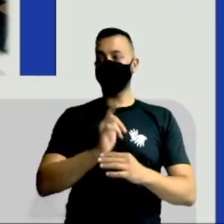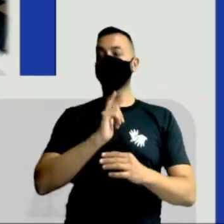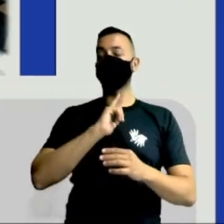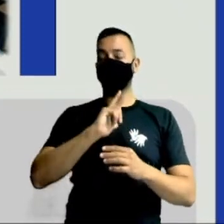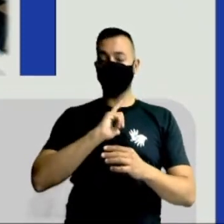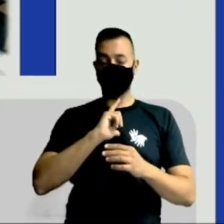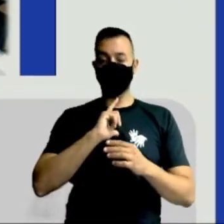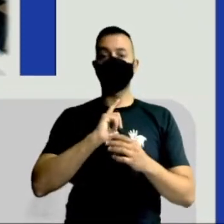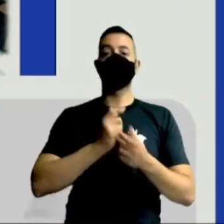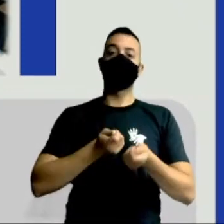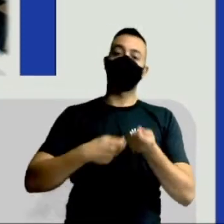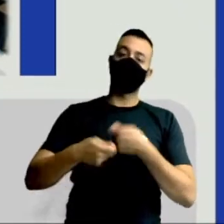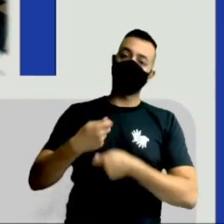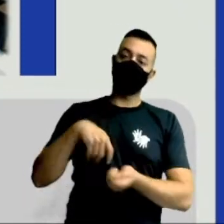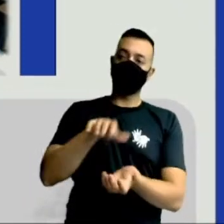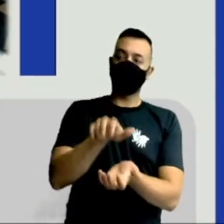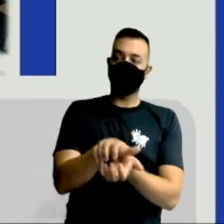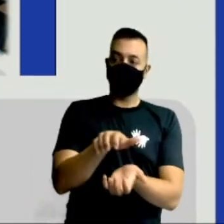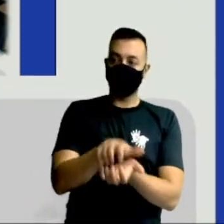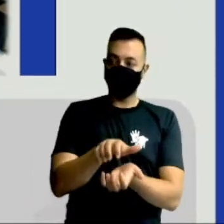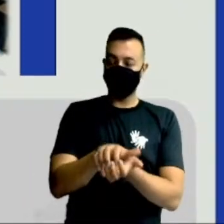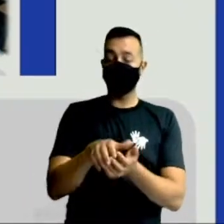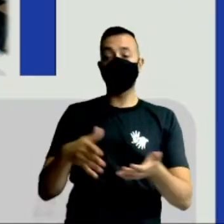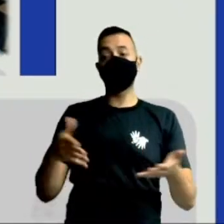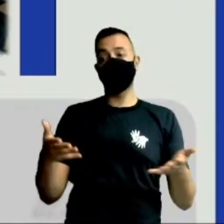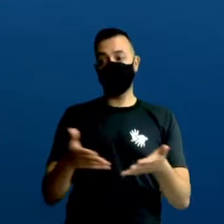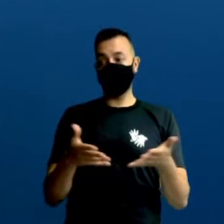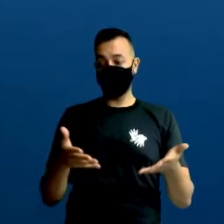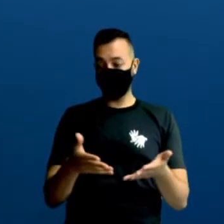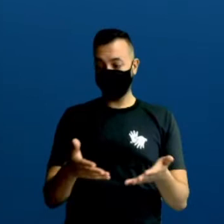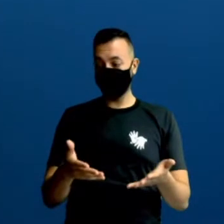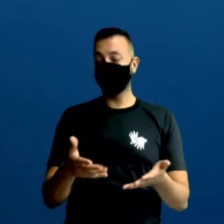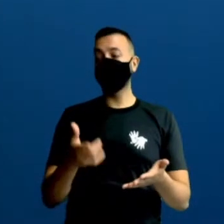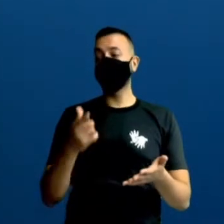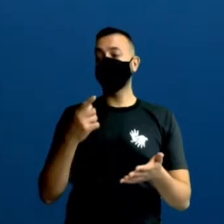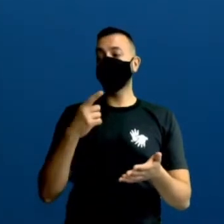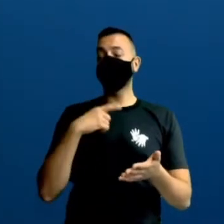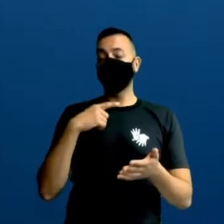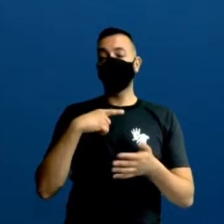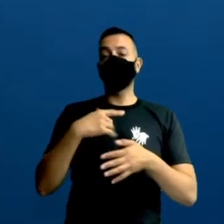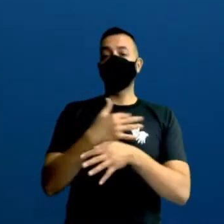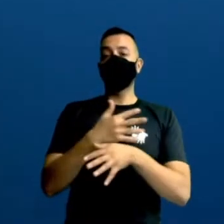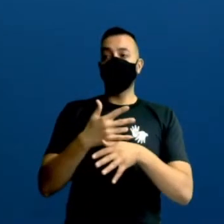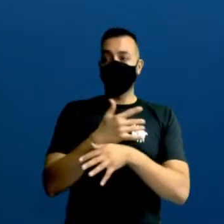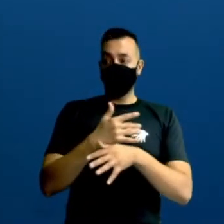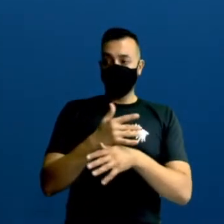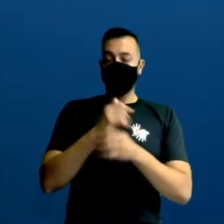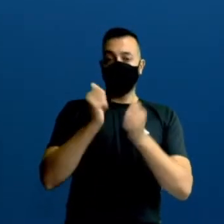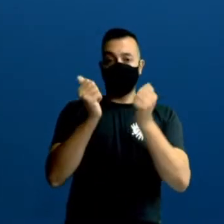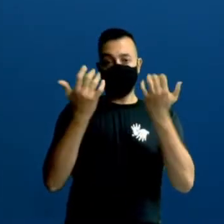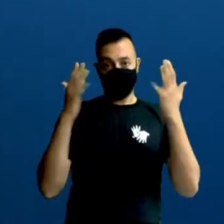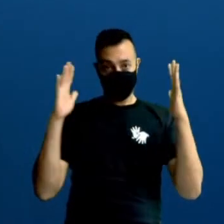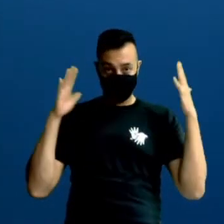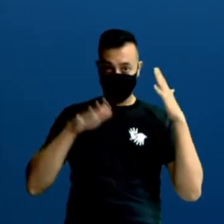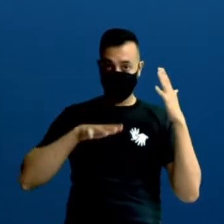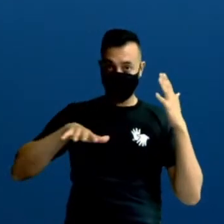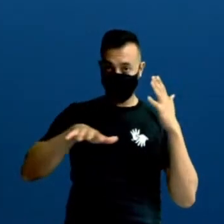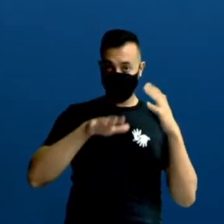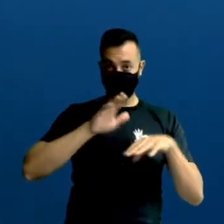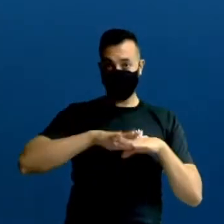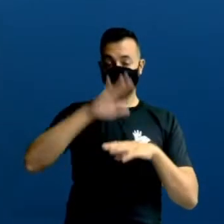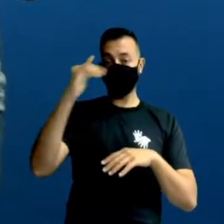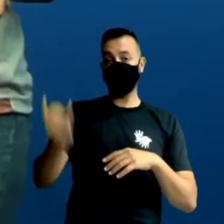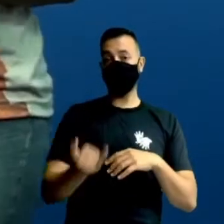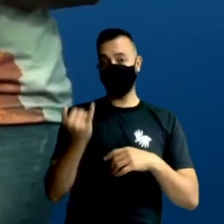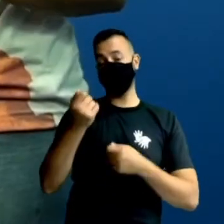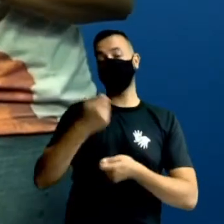a formação da economia pernambucana e agora ela é uma das cidades da Zona da Mata mais importantes